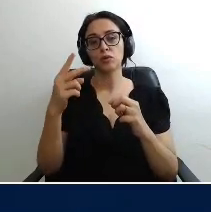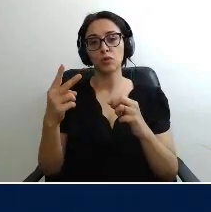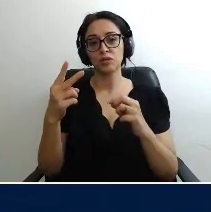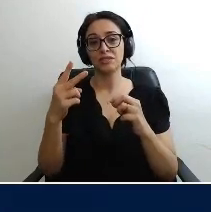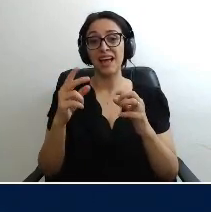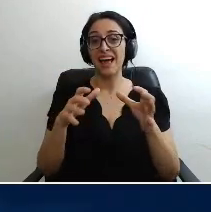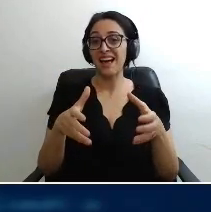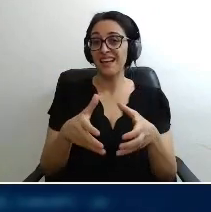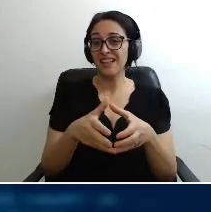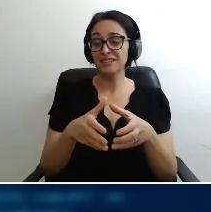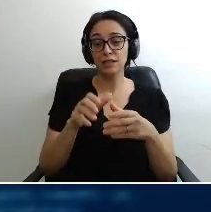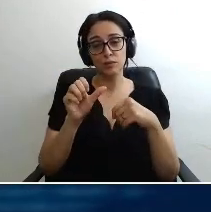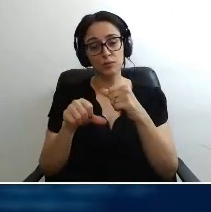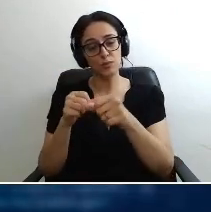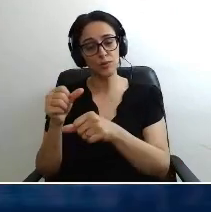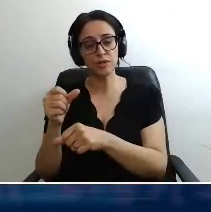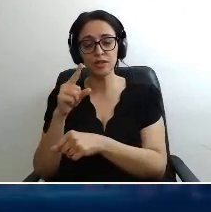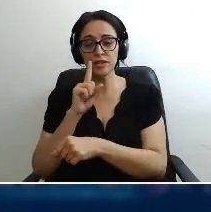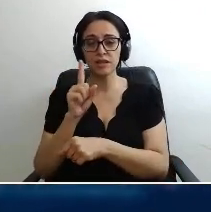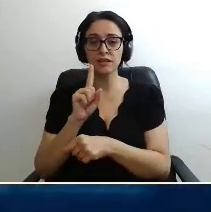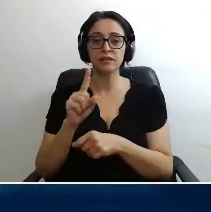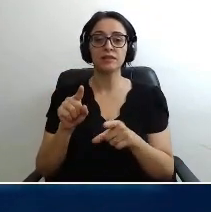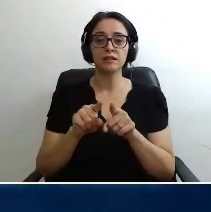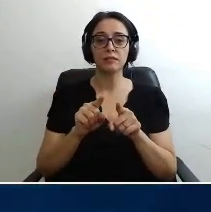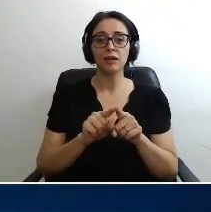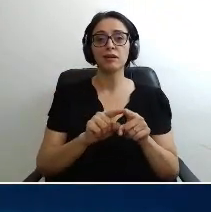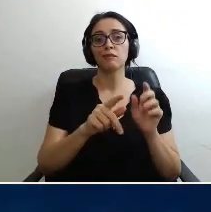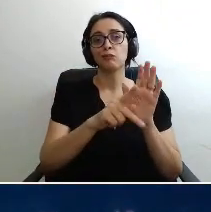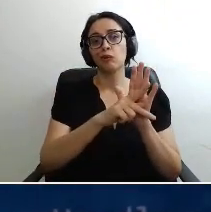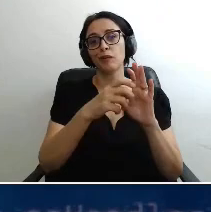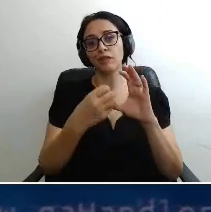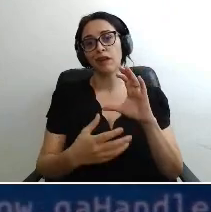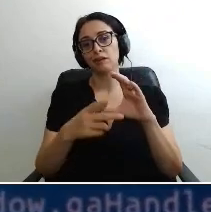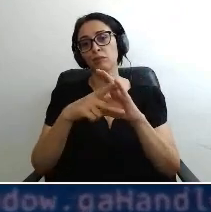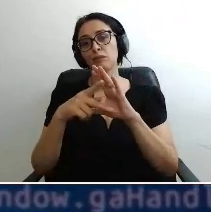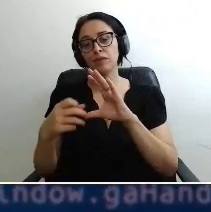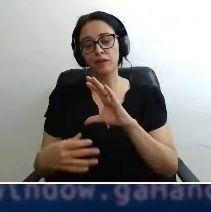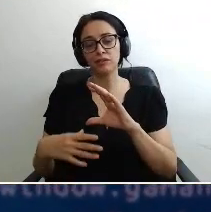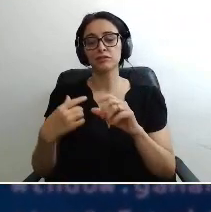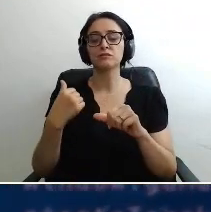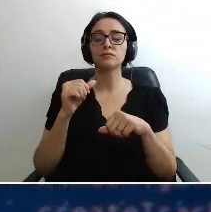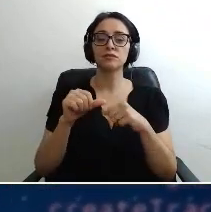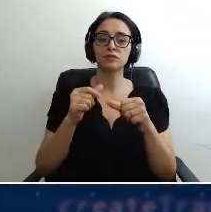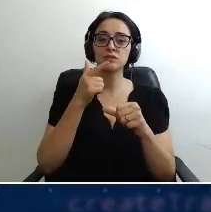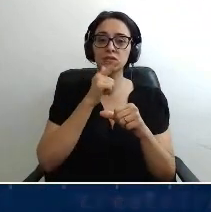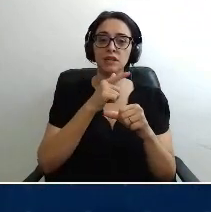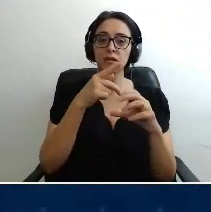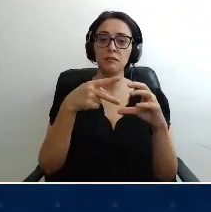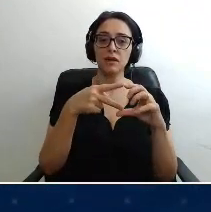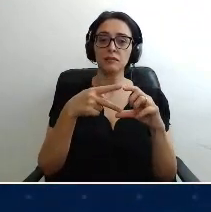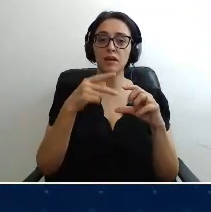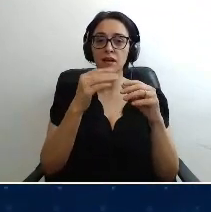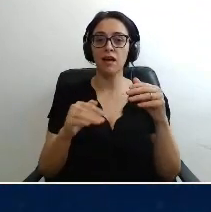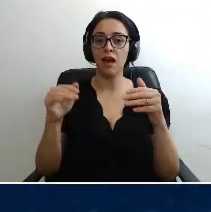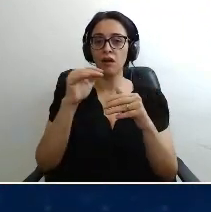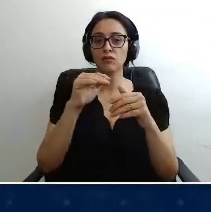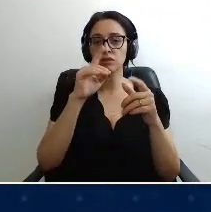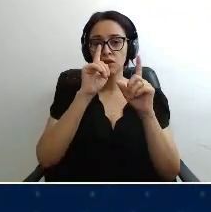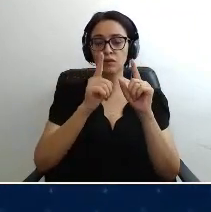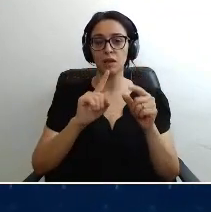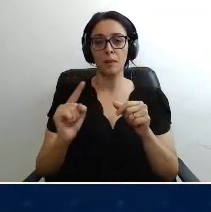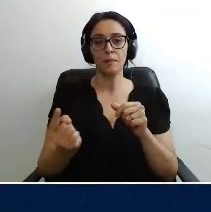imutável e não precisa pôr de propriedade em propriedade. E a gente tem imutabilidade no PHP. Alta ordem em funções de primeira